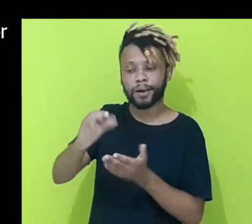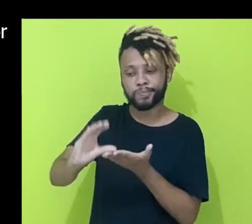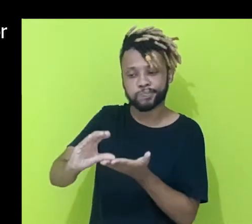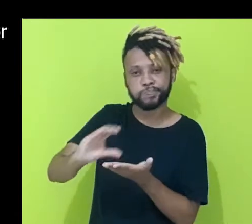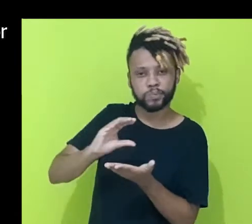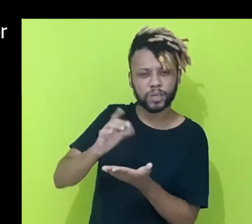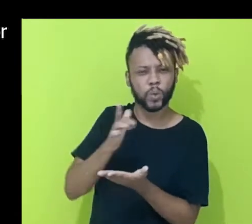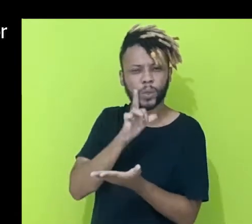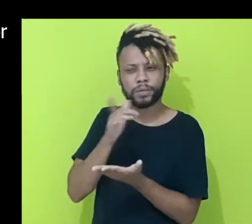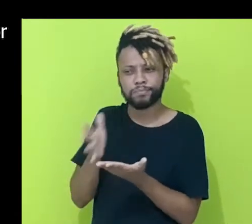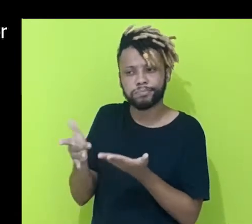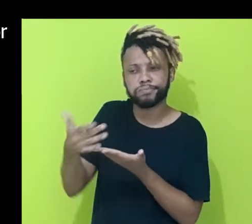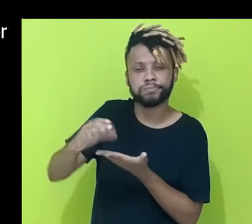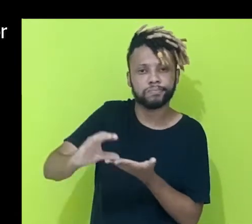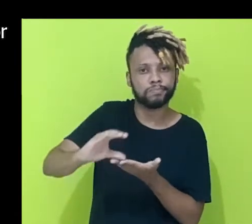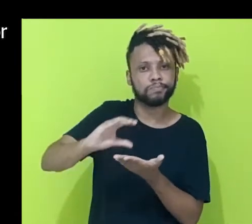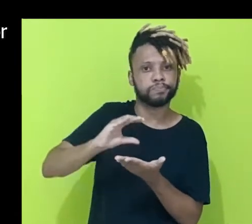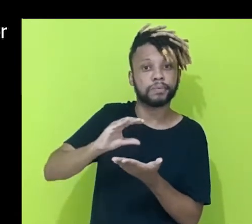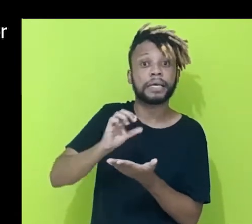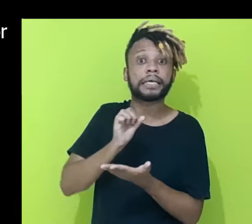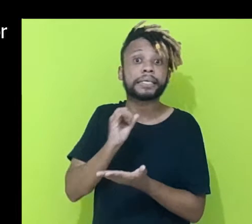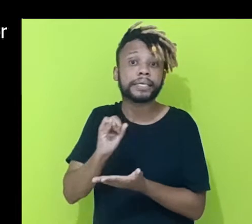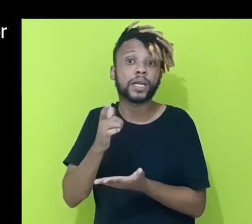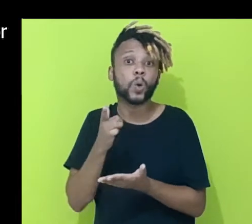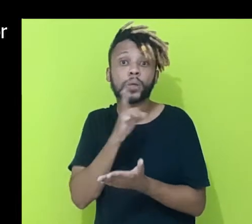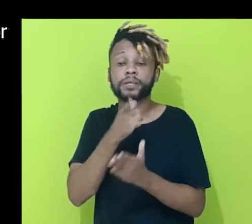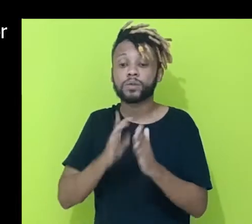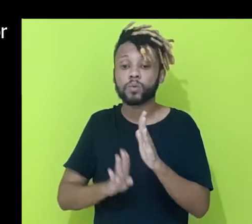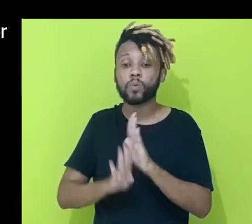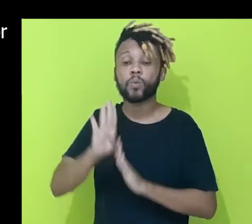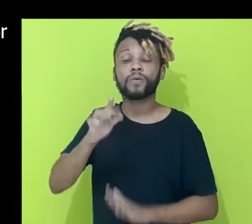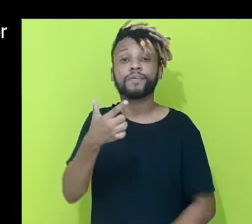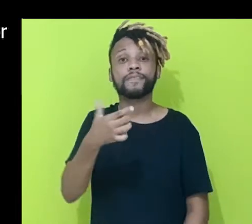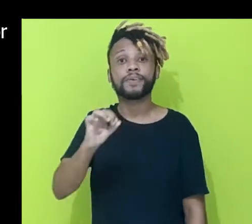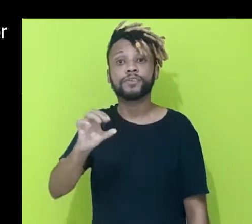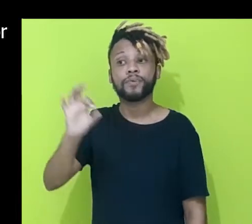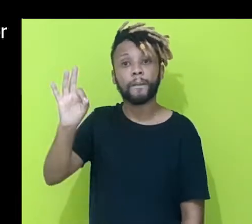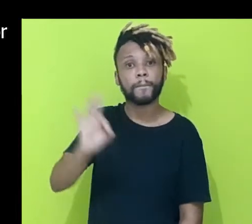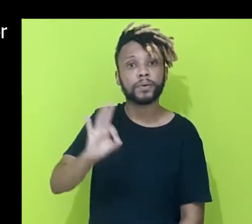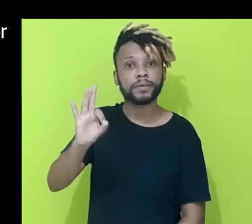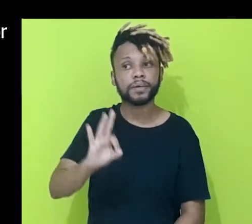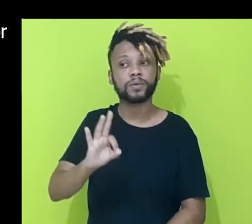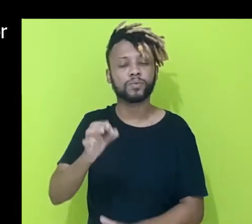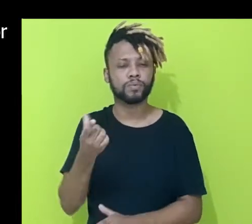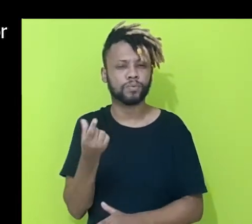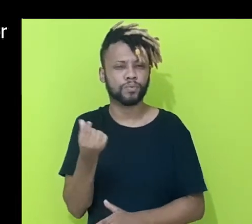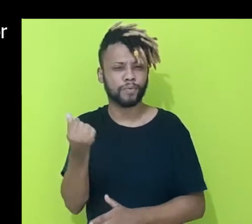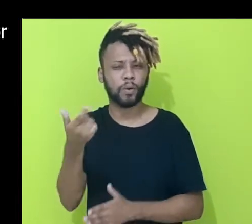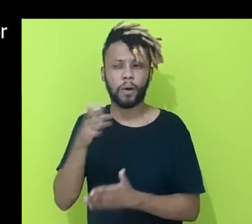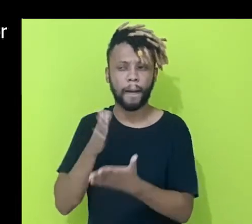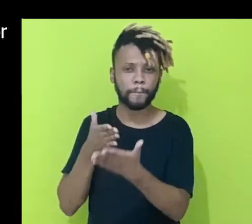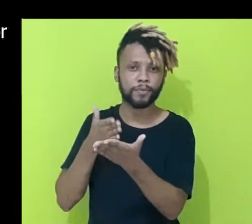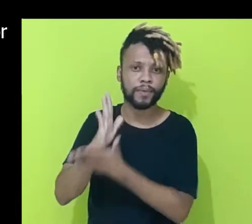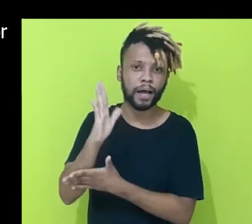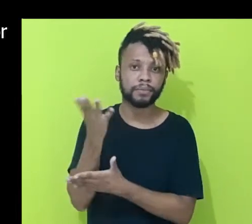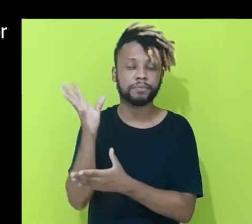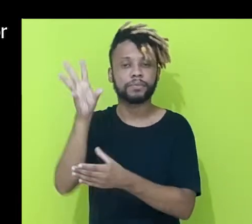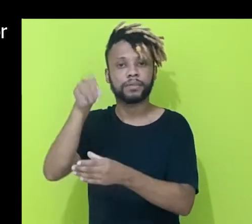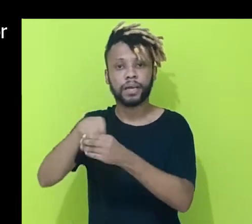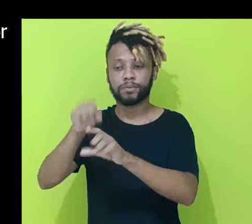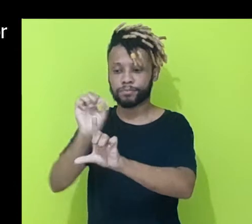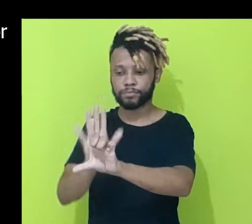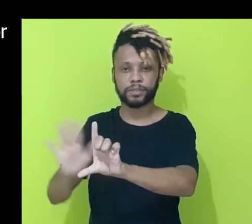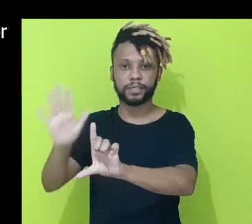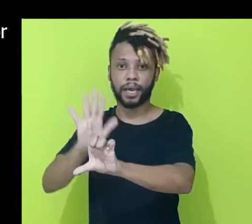captado se ele alcançasse 20% do valor aprovado no SALIC. Em tempos de pandemia, nós